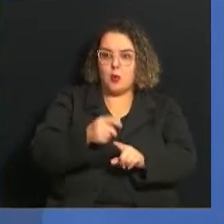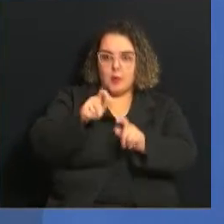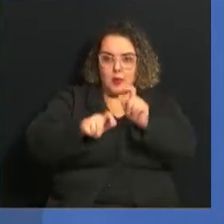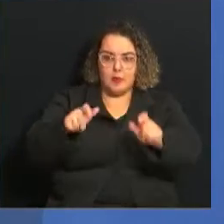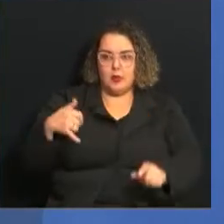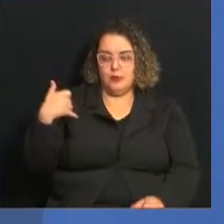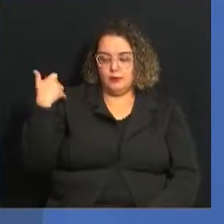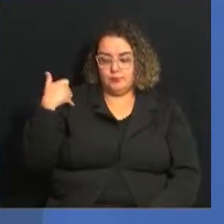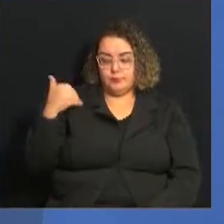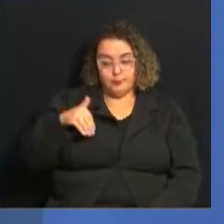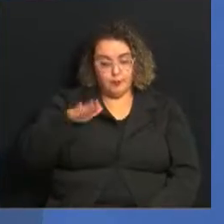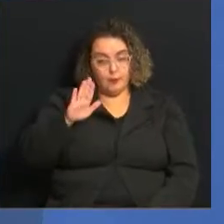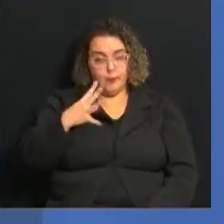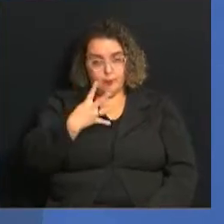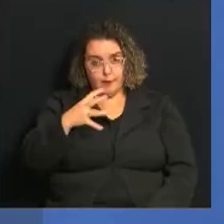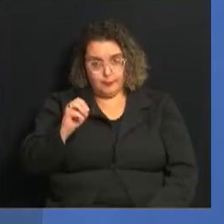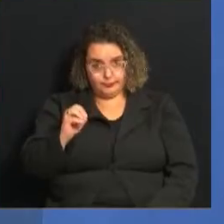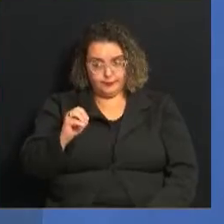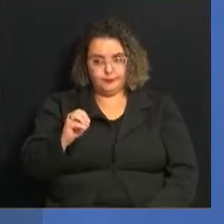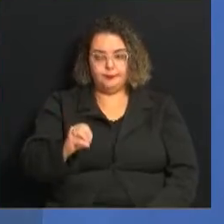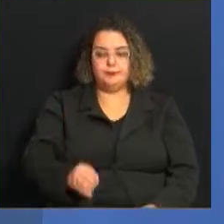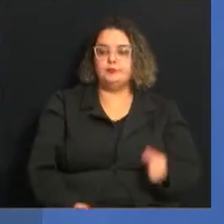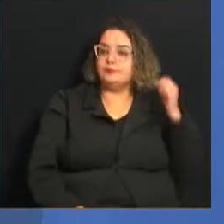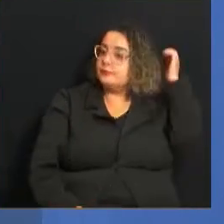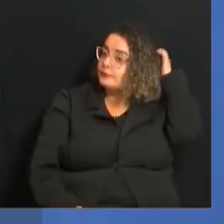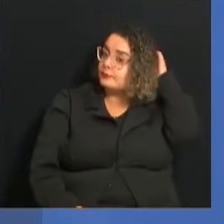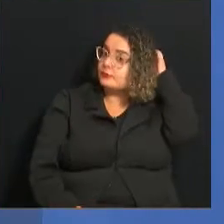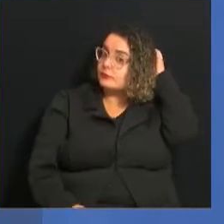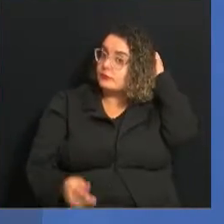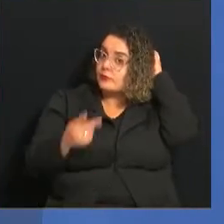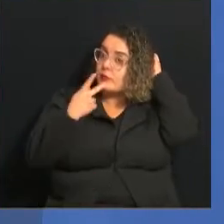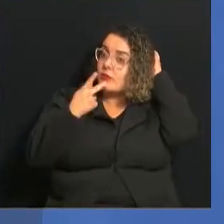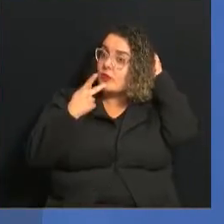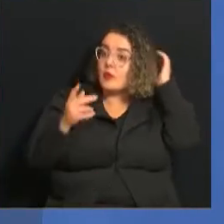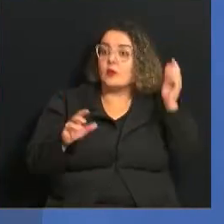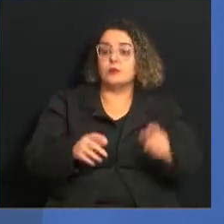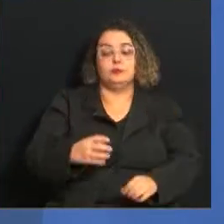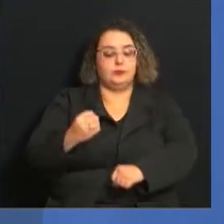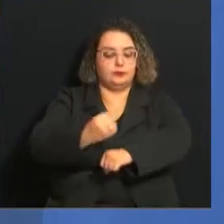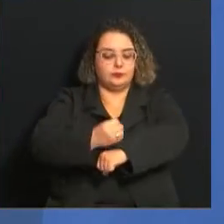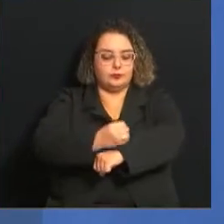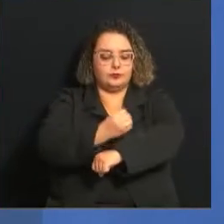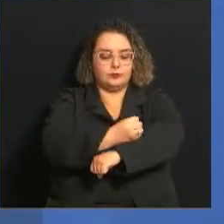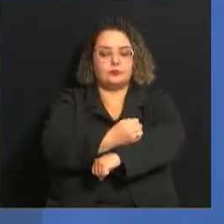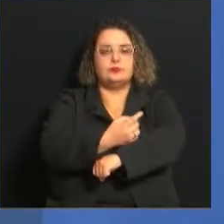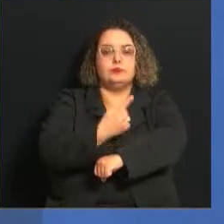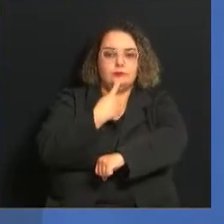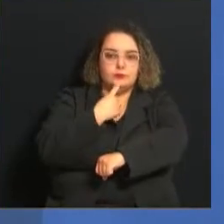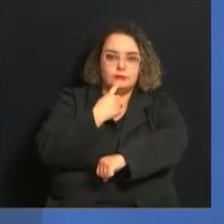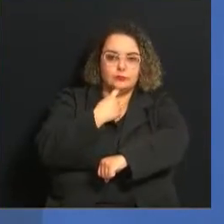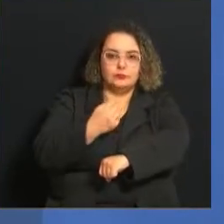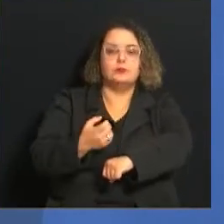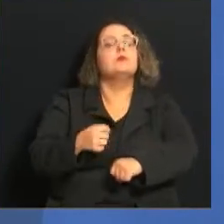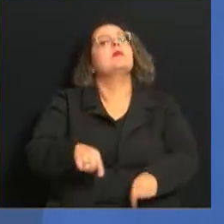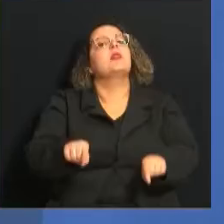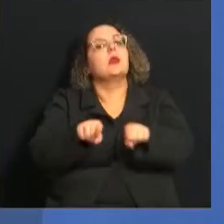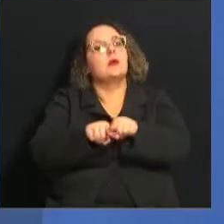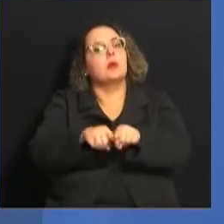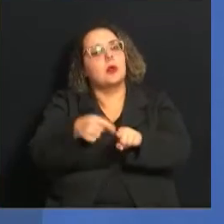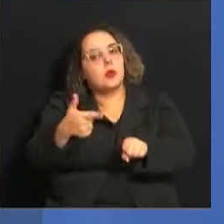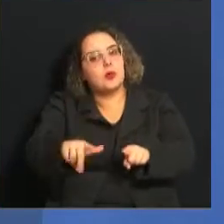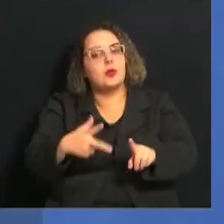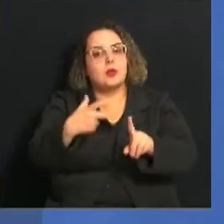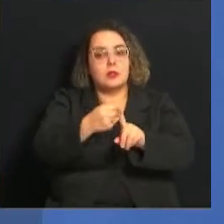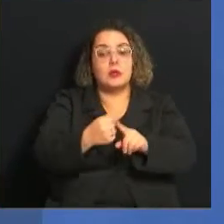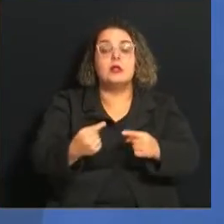idade acima dos 40 anos. Como a gente falou, a campanha do sarampo continua e também temos a vacinação contra a